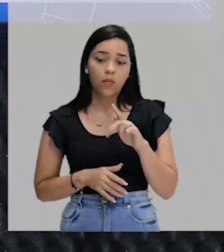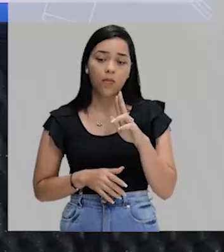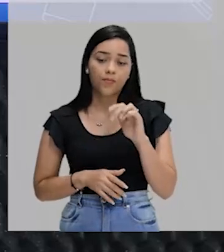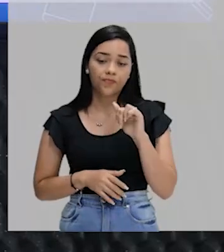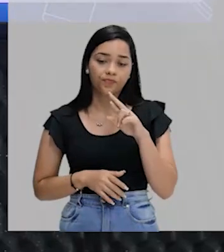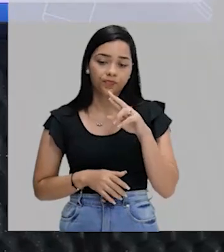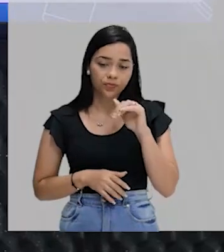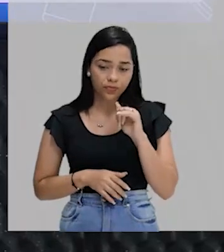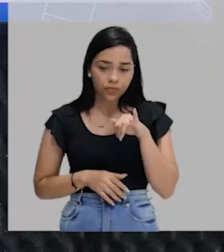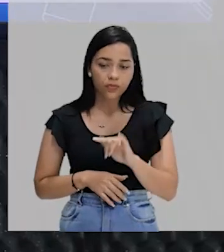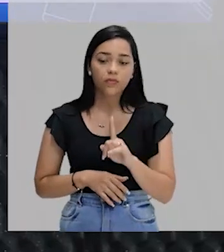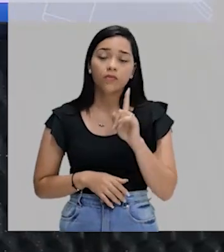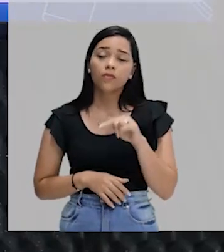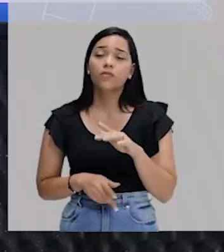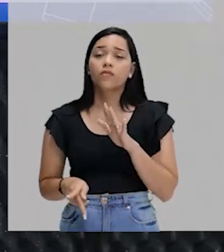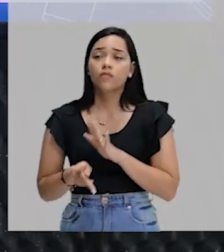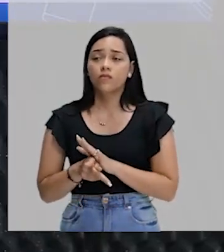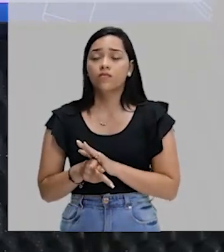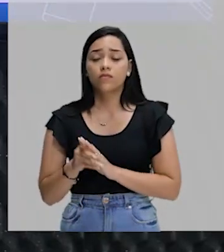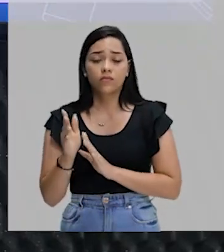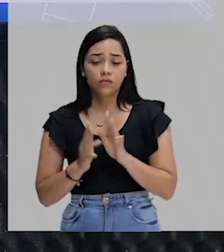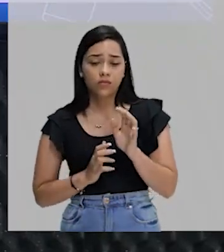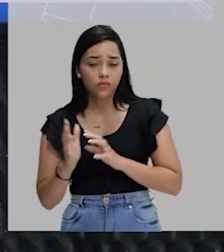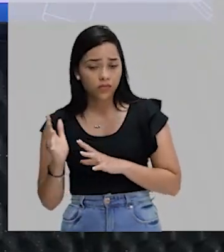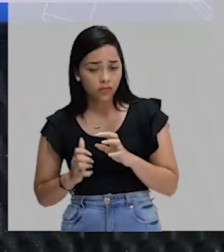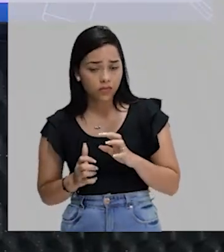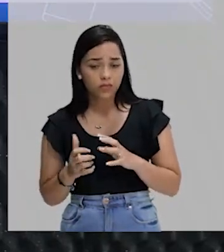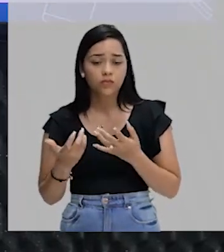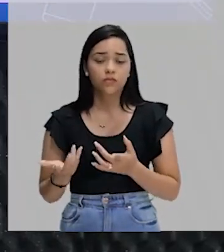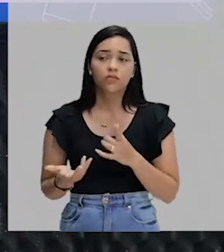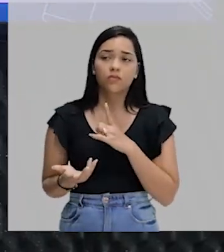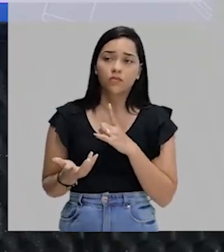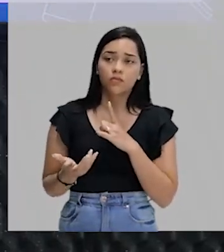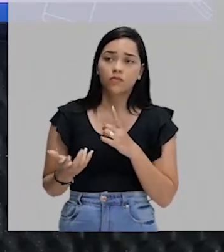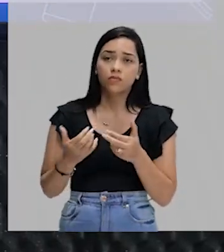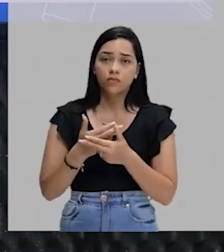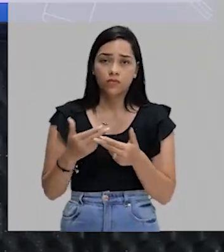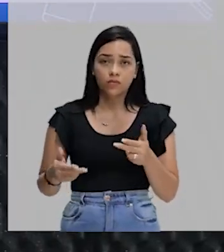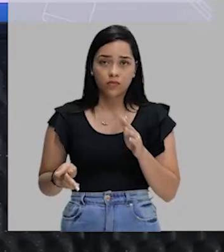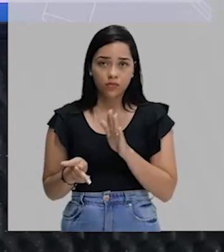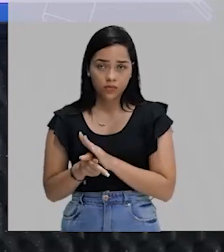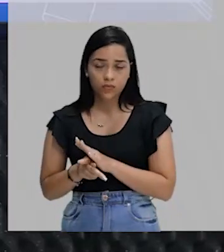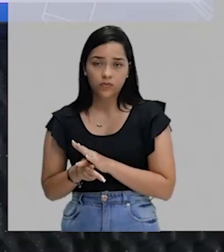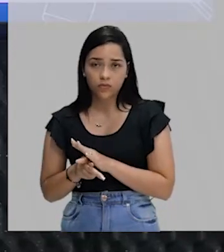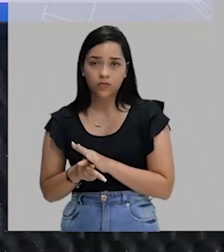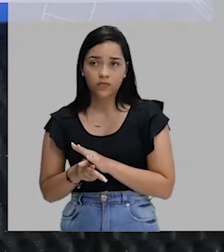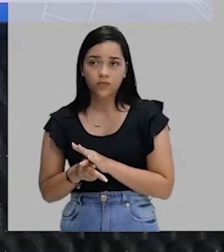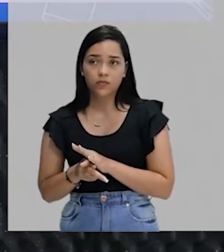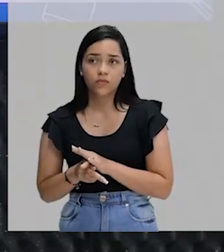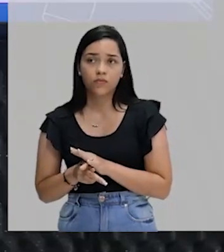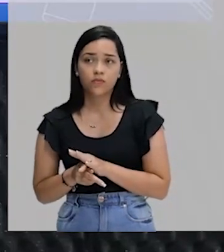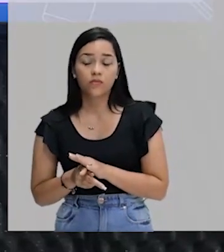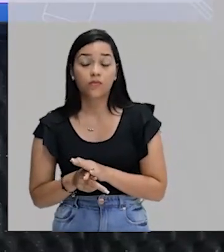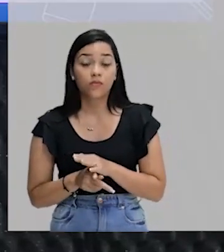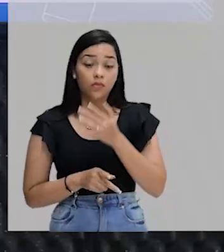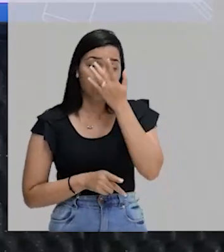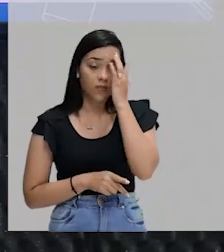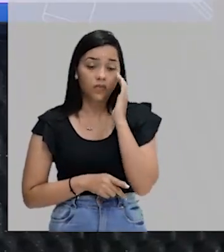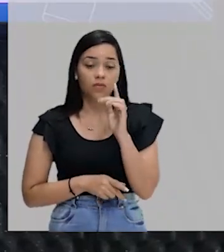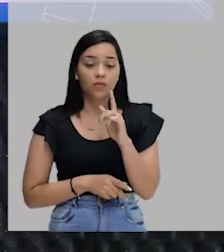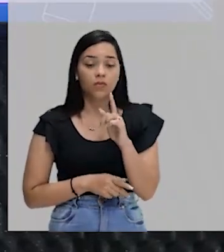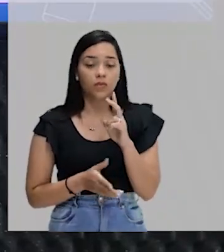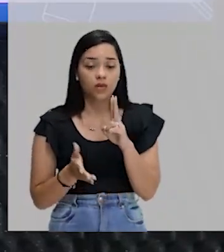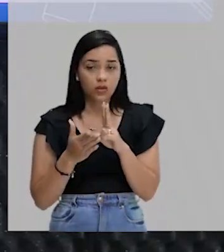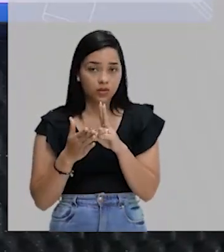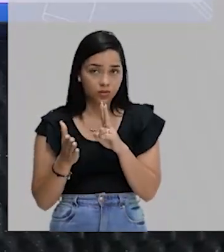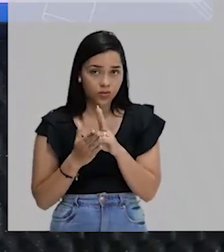conflitos. É falar dos conflitos entre esses nativos, esses gentios